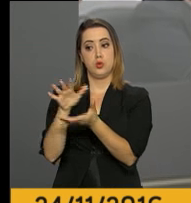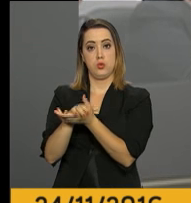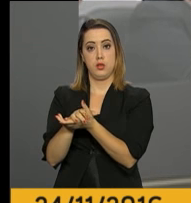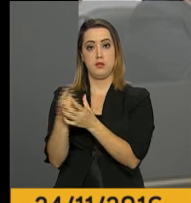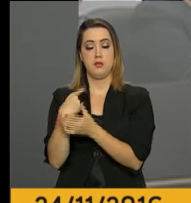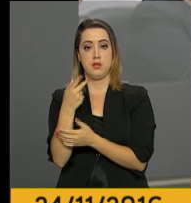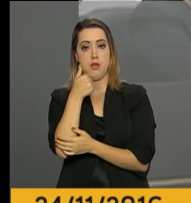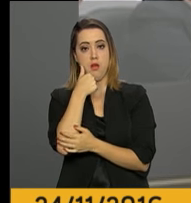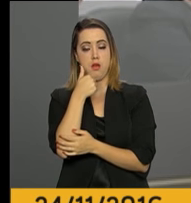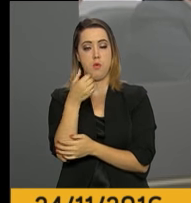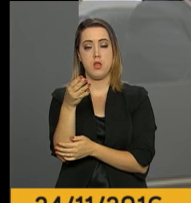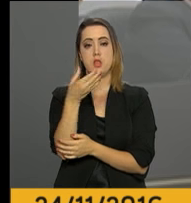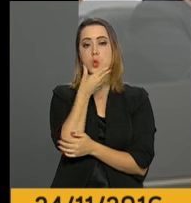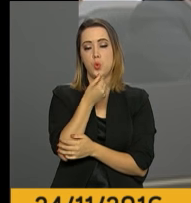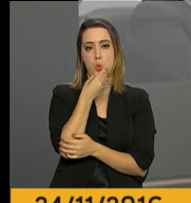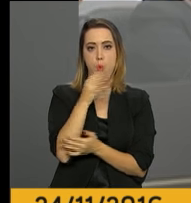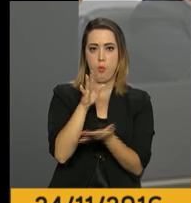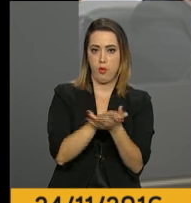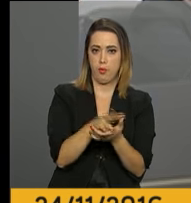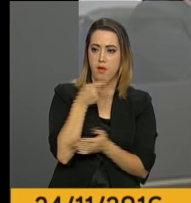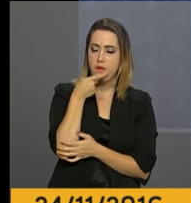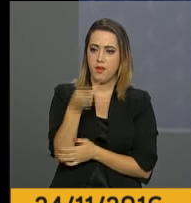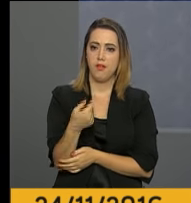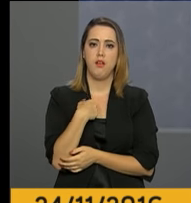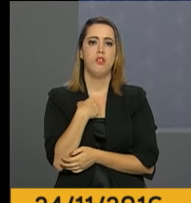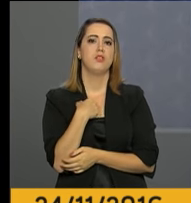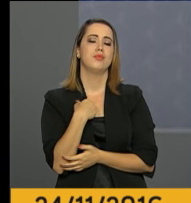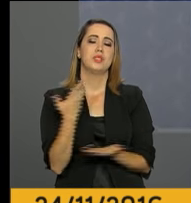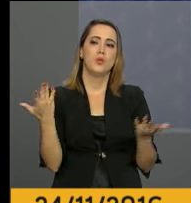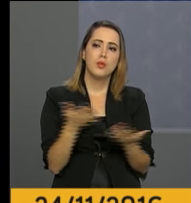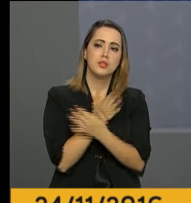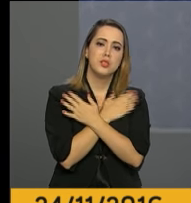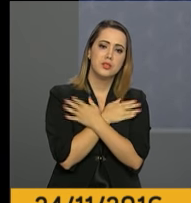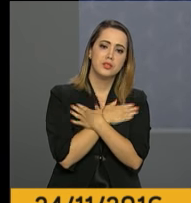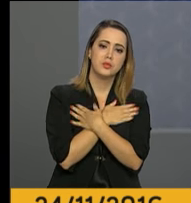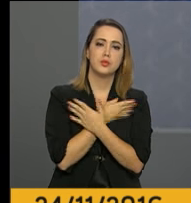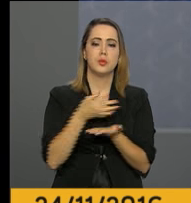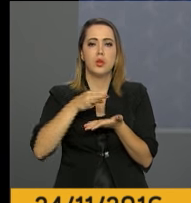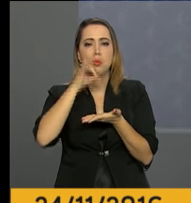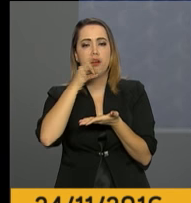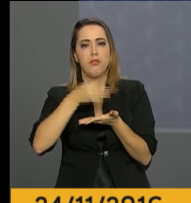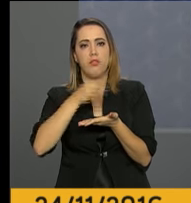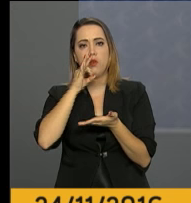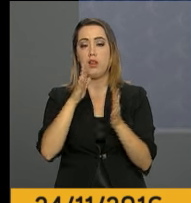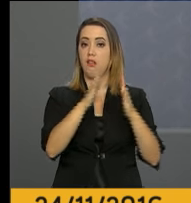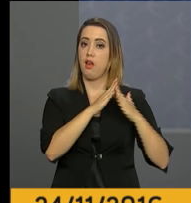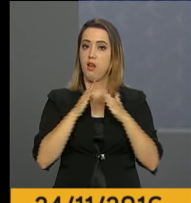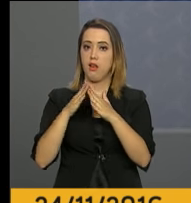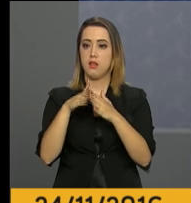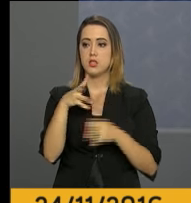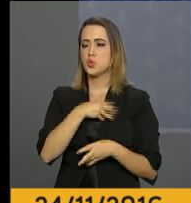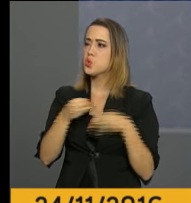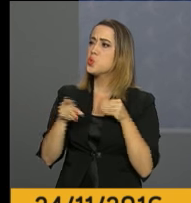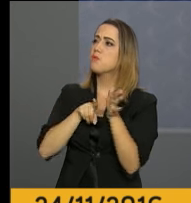em que o marido me dizia que ele desempregado eh ao tomar café em casa os filhos